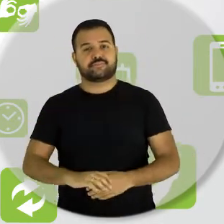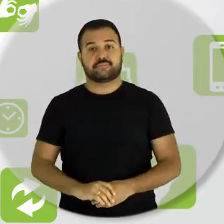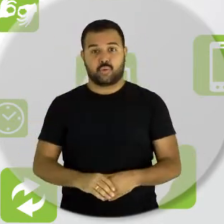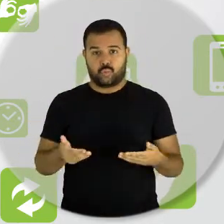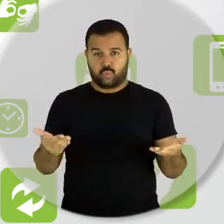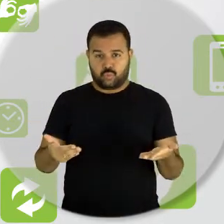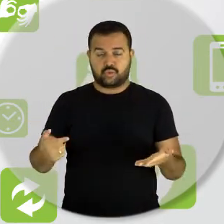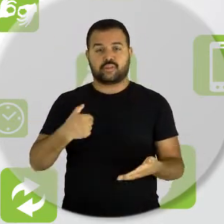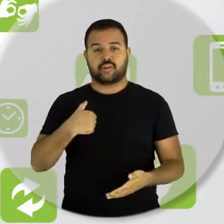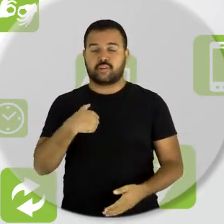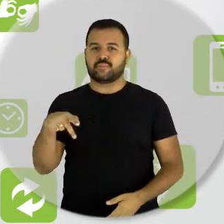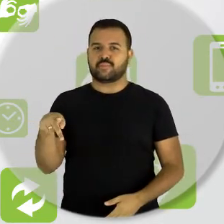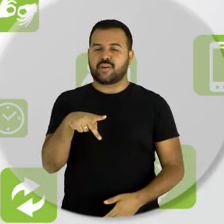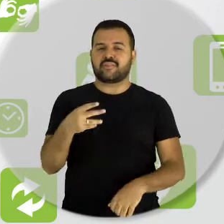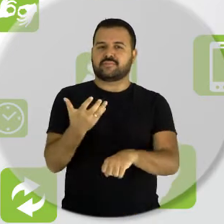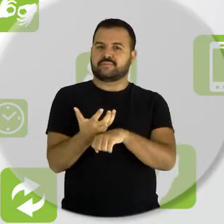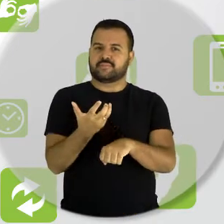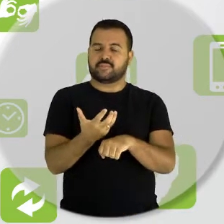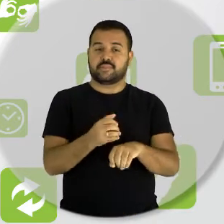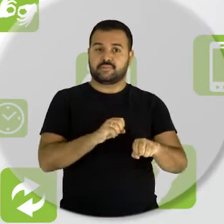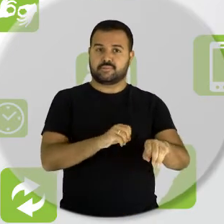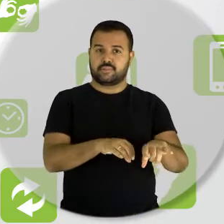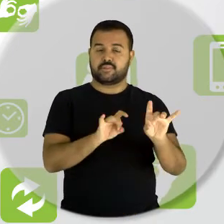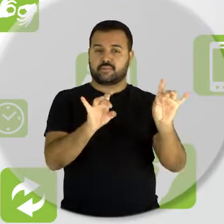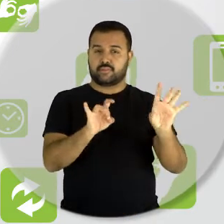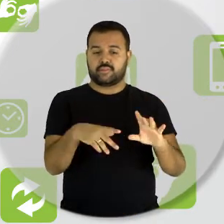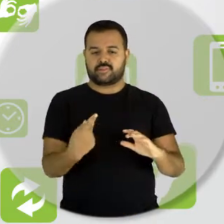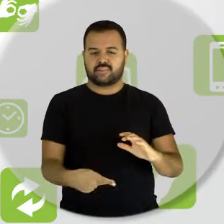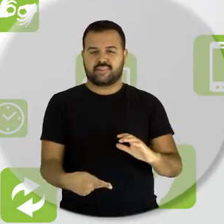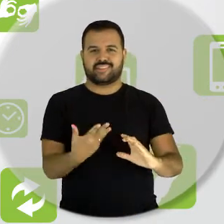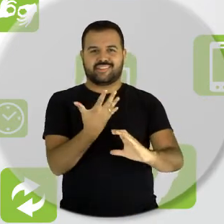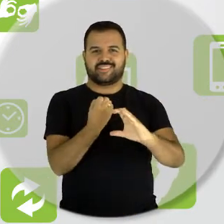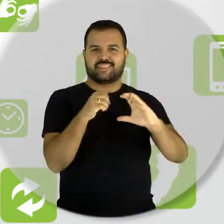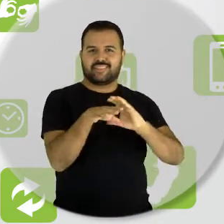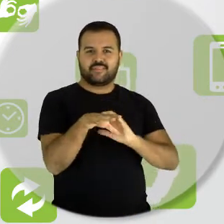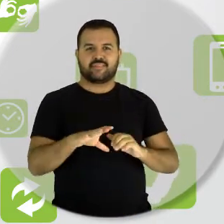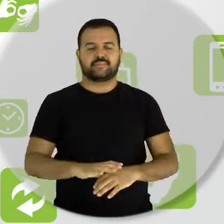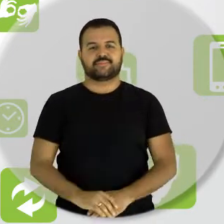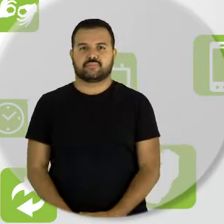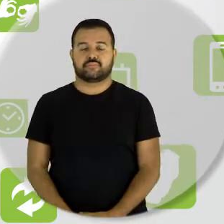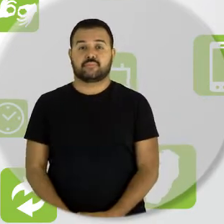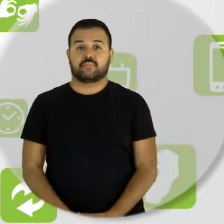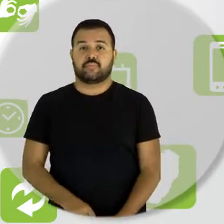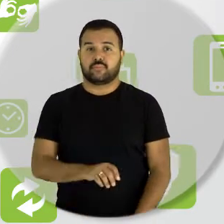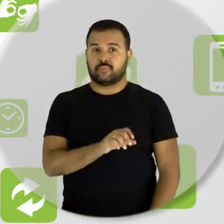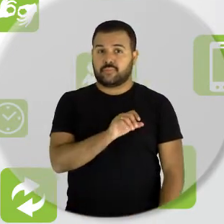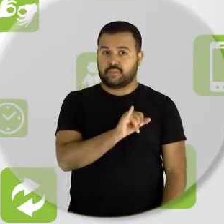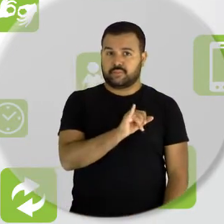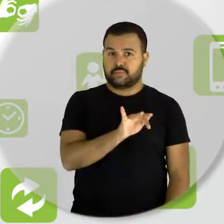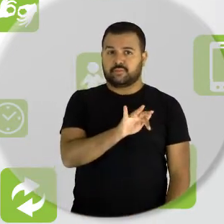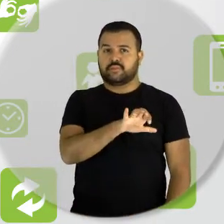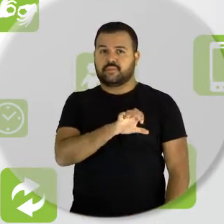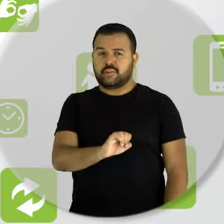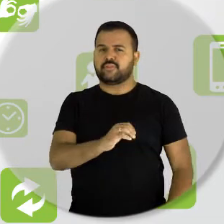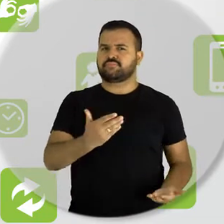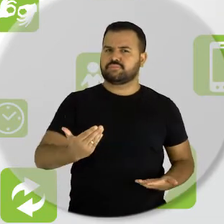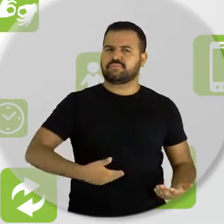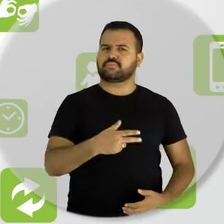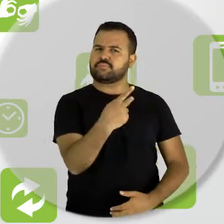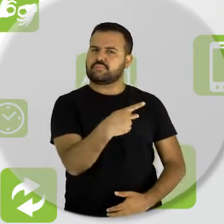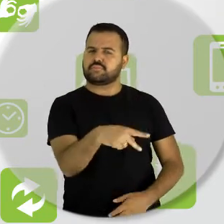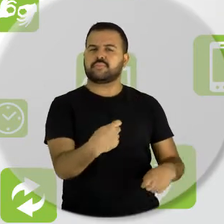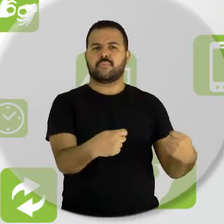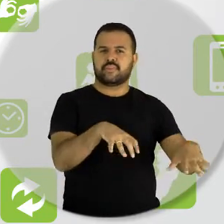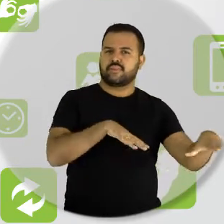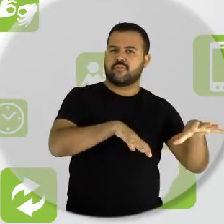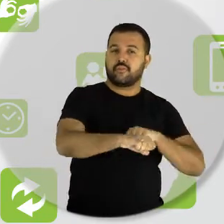como professora de educação especial no CEFOR. O curso Inclusão e Educação Especial foi criado para atender uma demanda